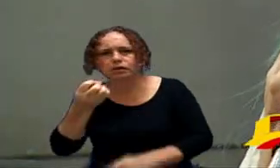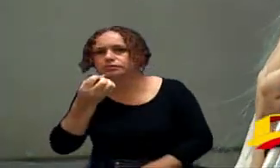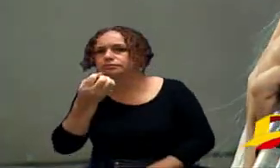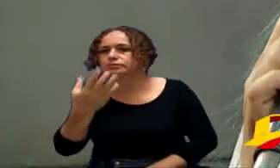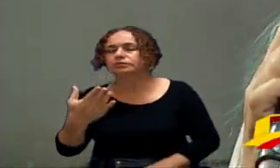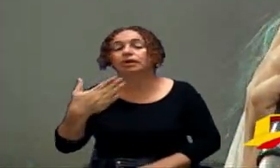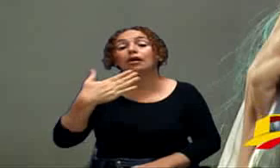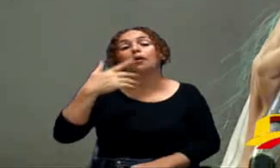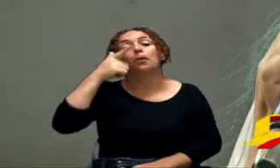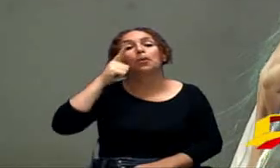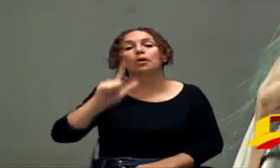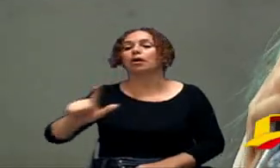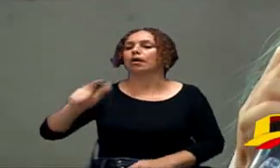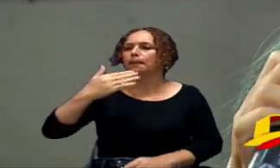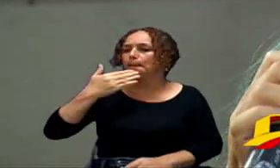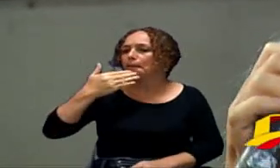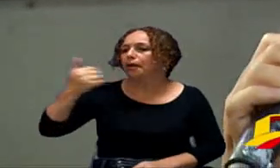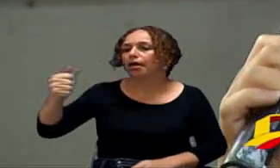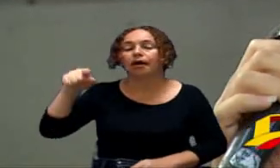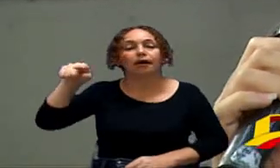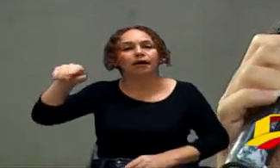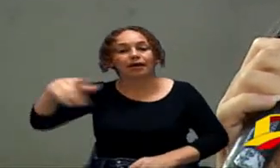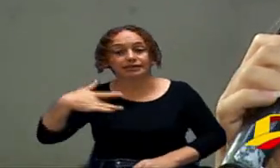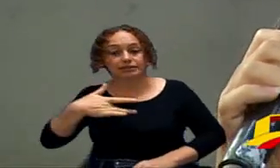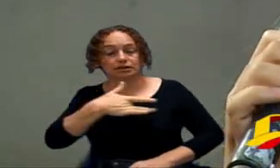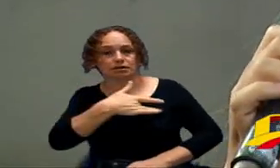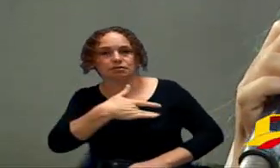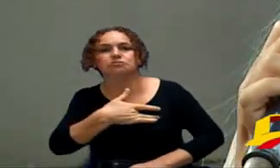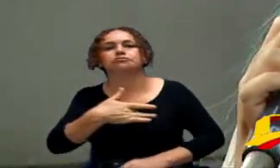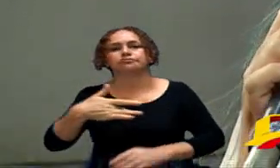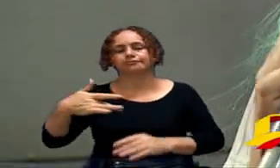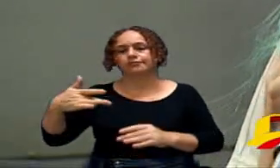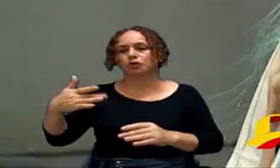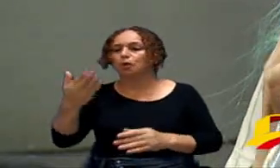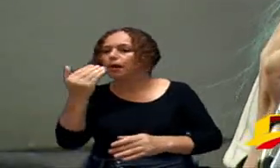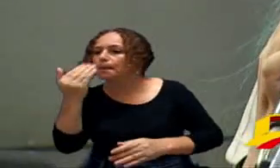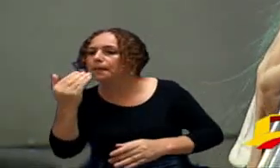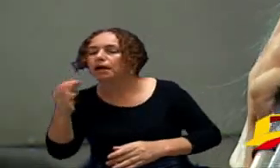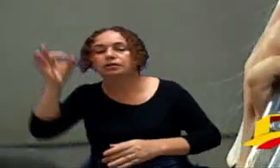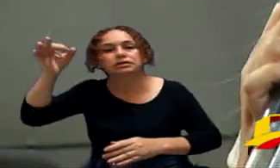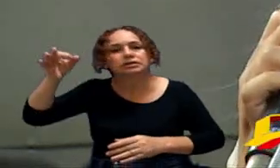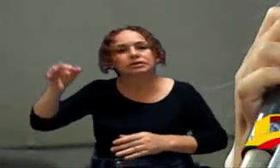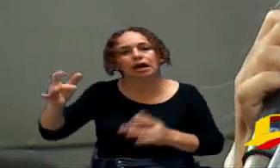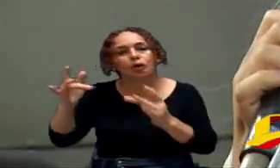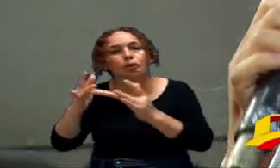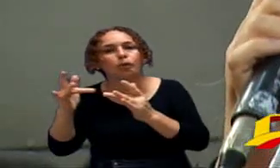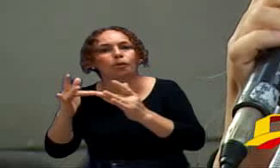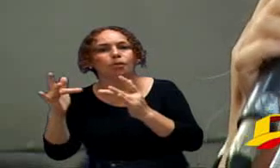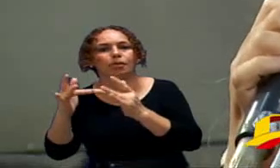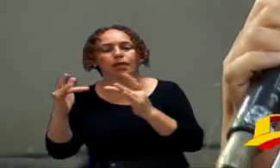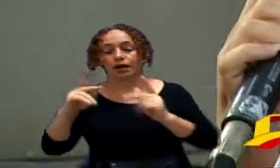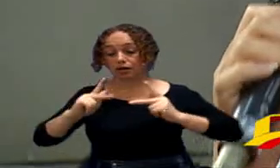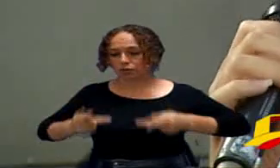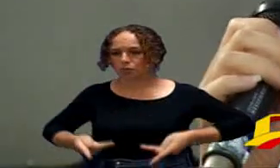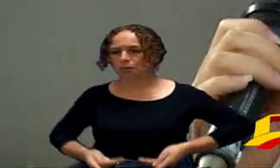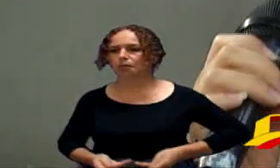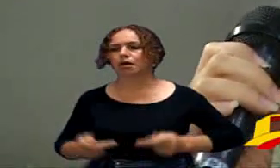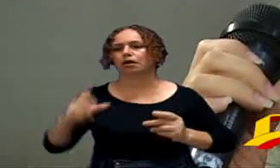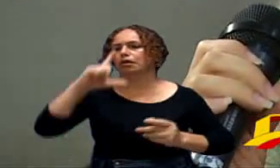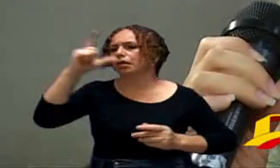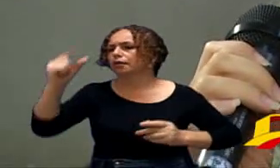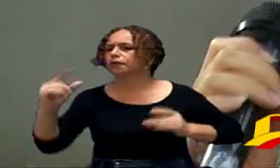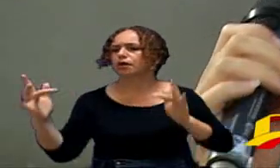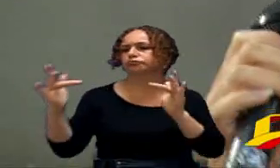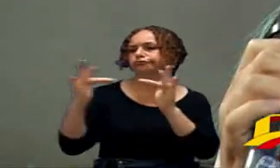melhorias, inclusive com alimentação, com contato, e que esses animais realmente apresentam melhoria quando os visitantes